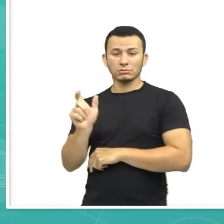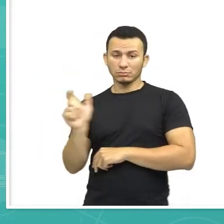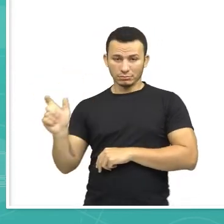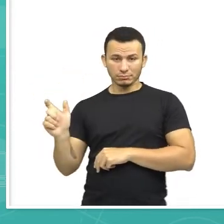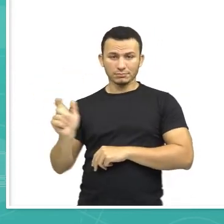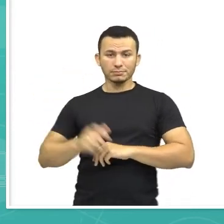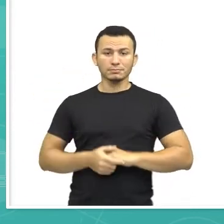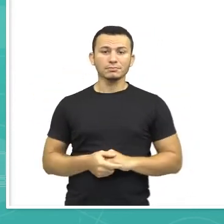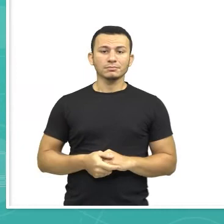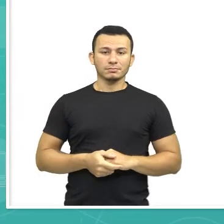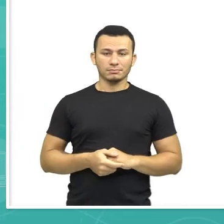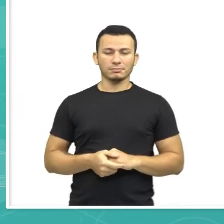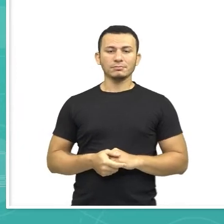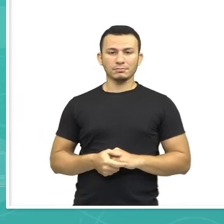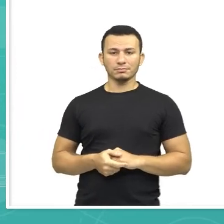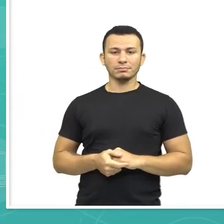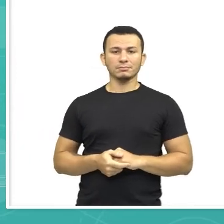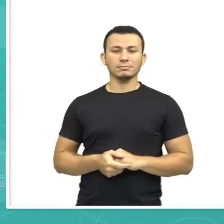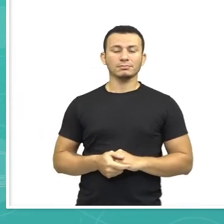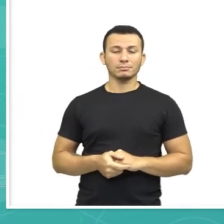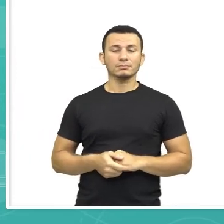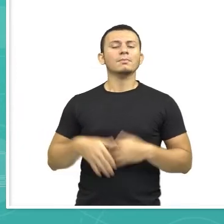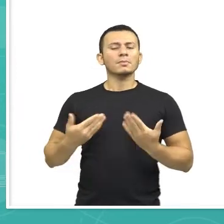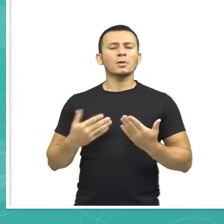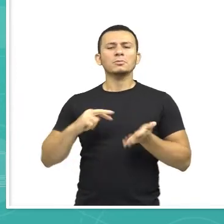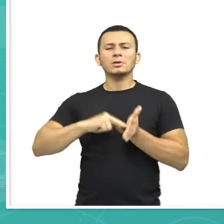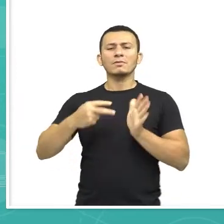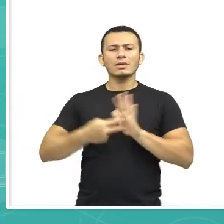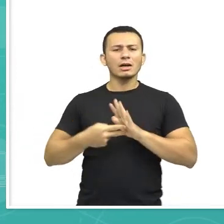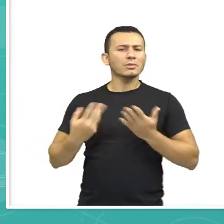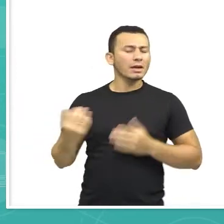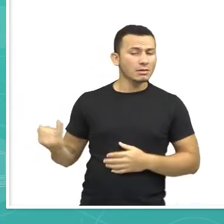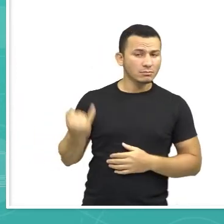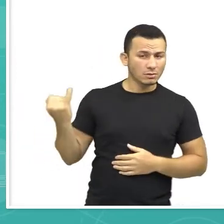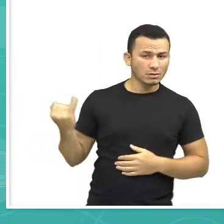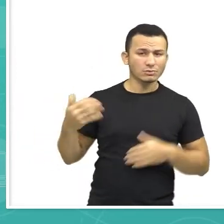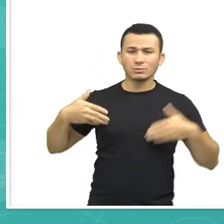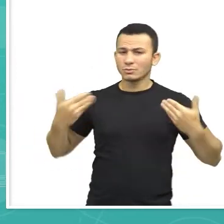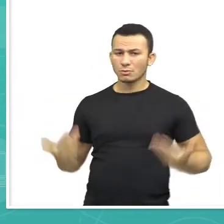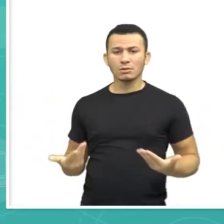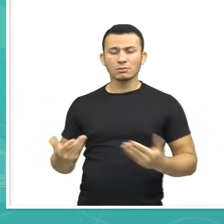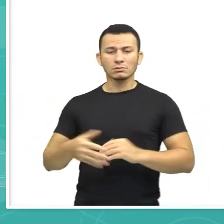palavra. Então, o que é importante nisso? Né? Temos ali